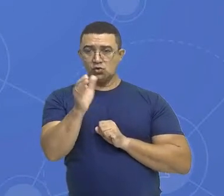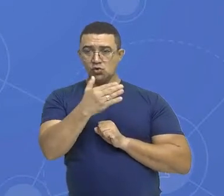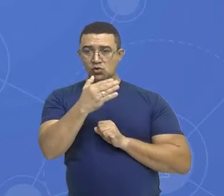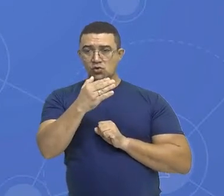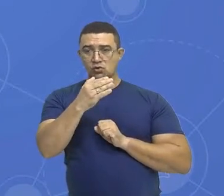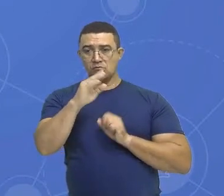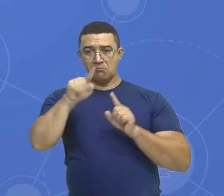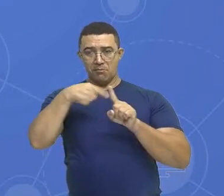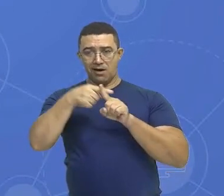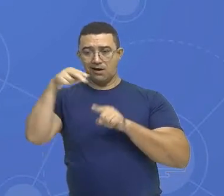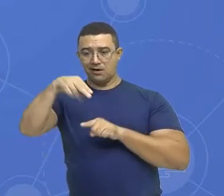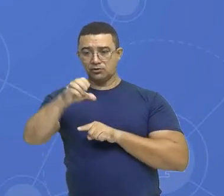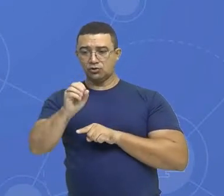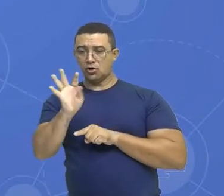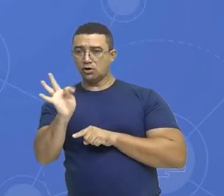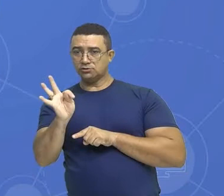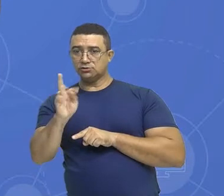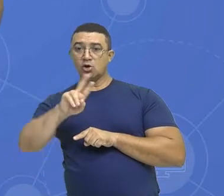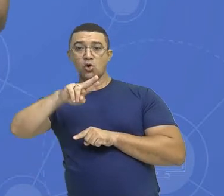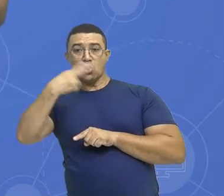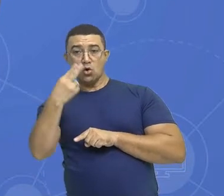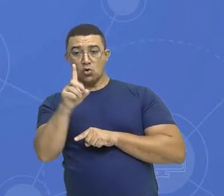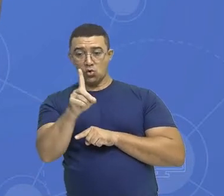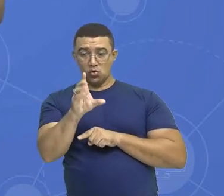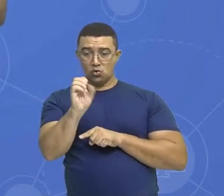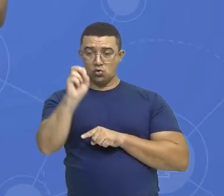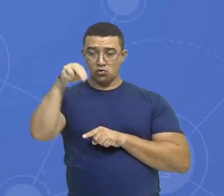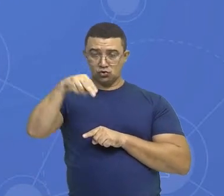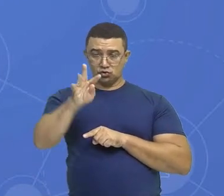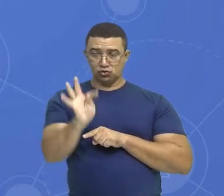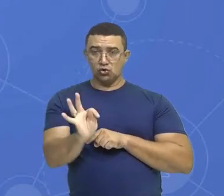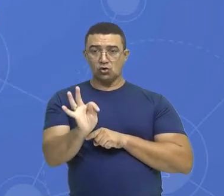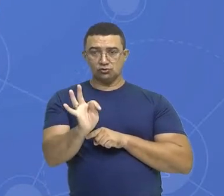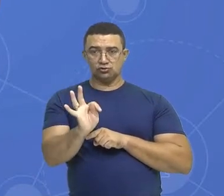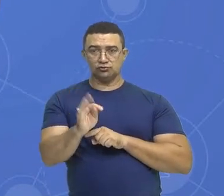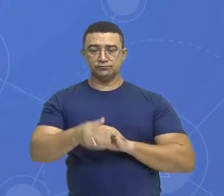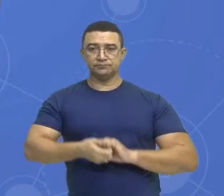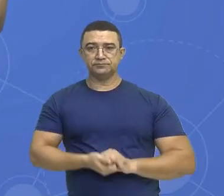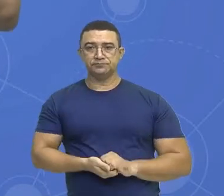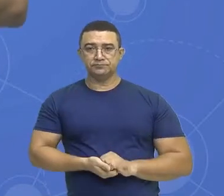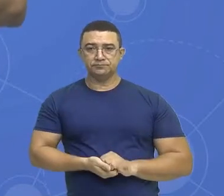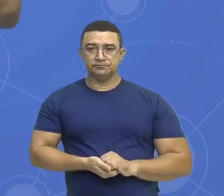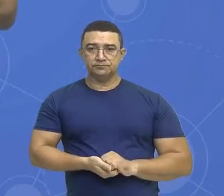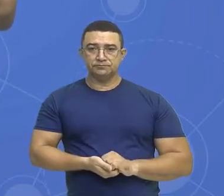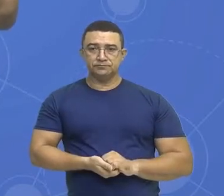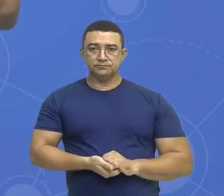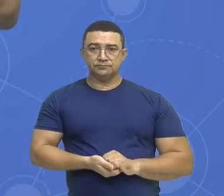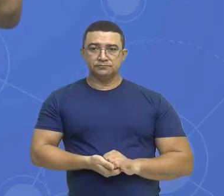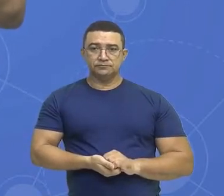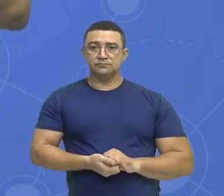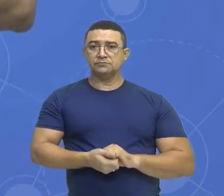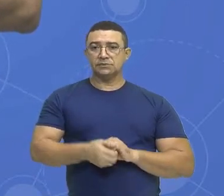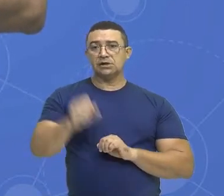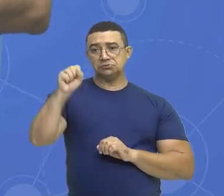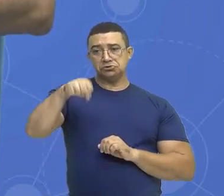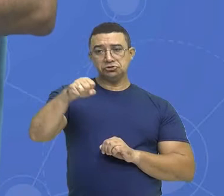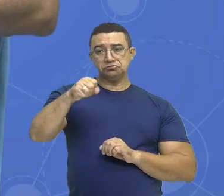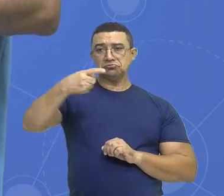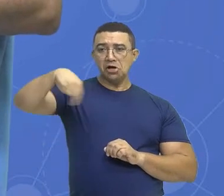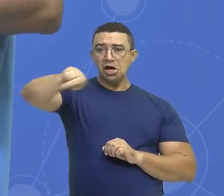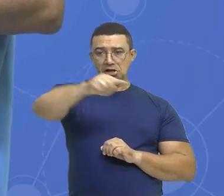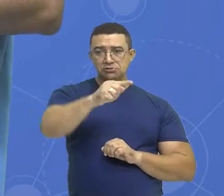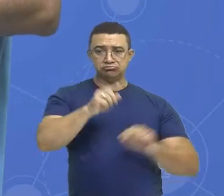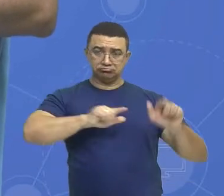negativa, a presença do verbo auxiliar. Isso é como eu utilizo, então, para ratificar a minha resposta, tá? Sim, eles trabalham